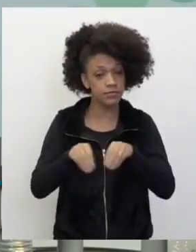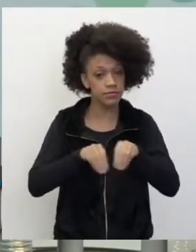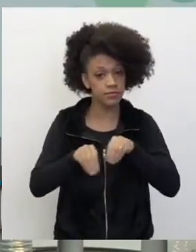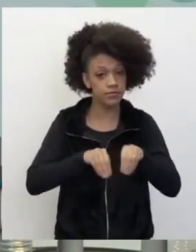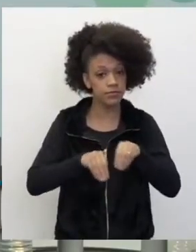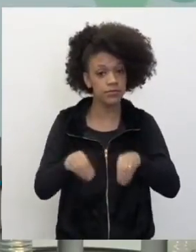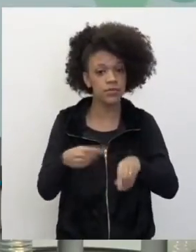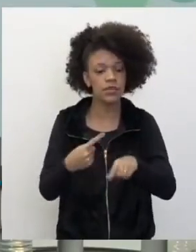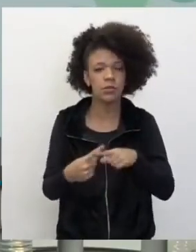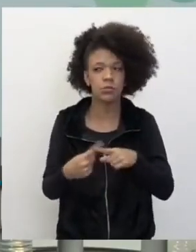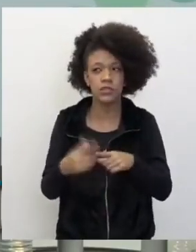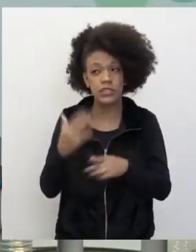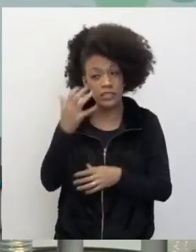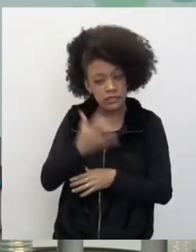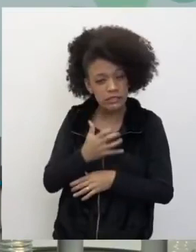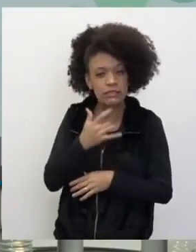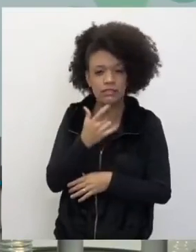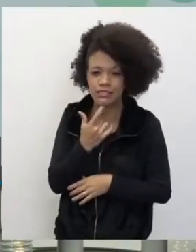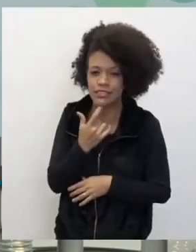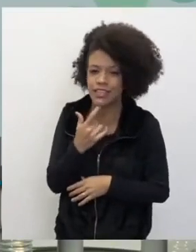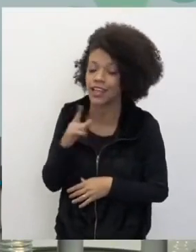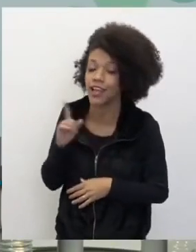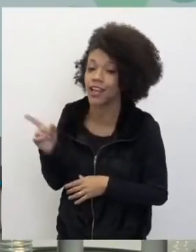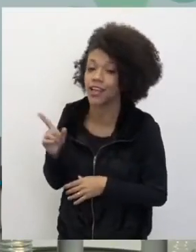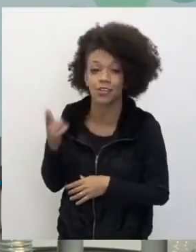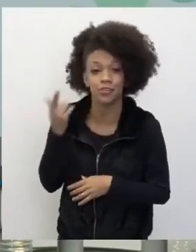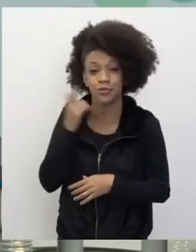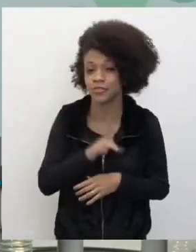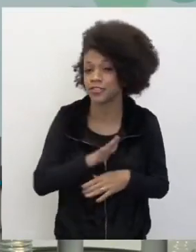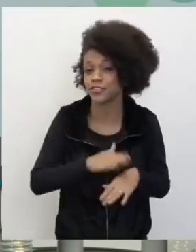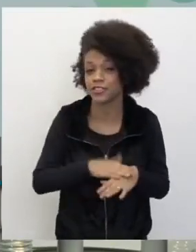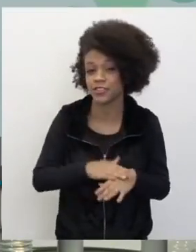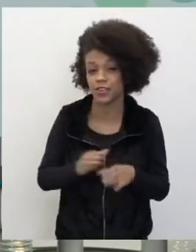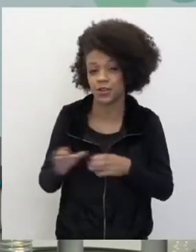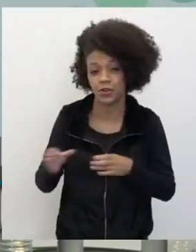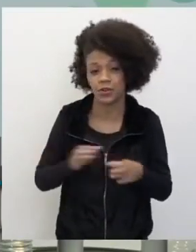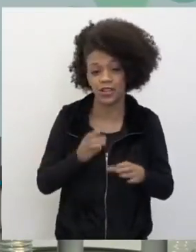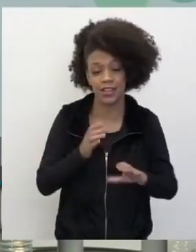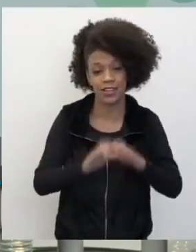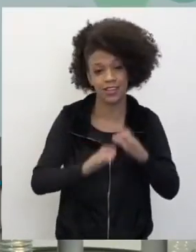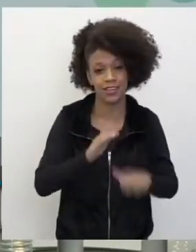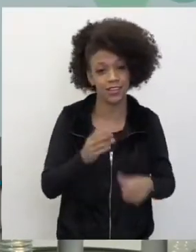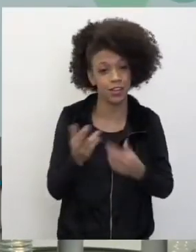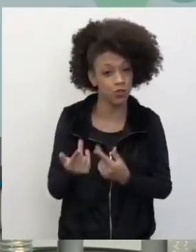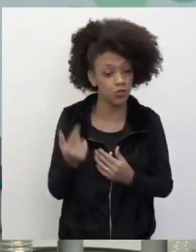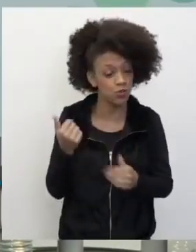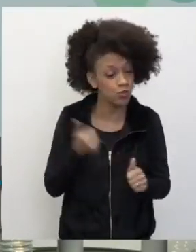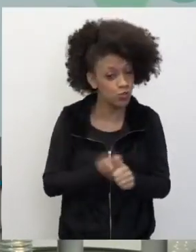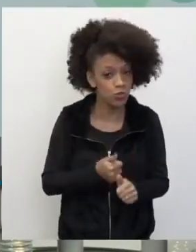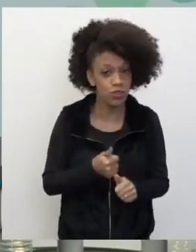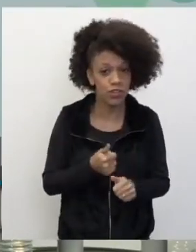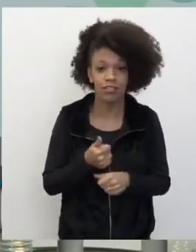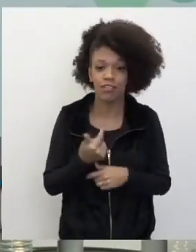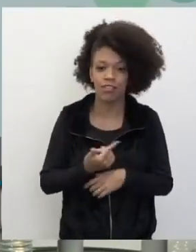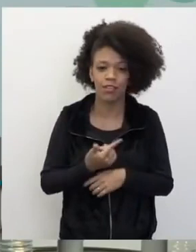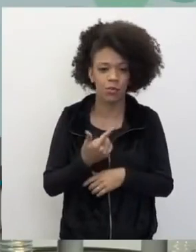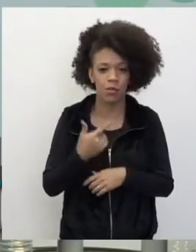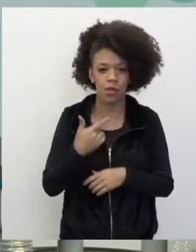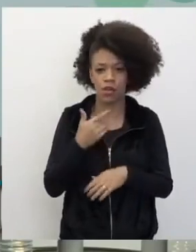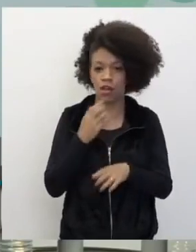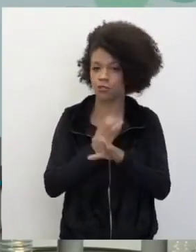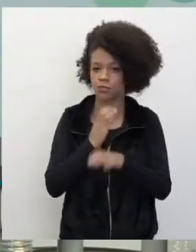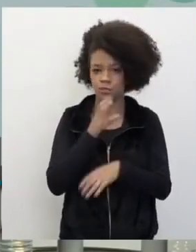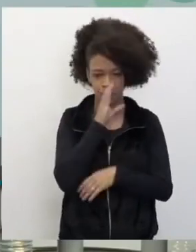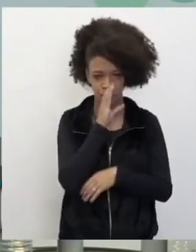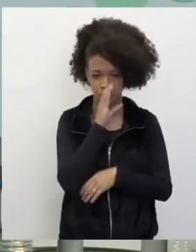ser bem sincero ali, eu não conseguia fazer o movimento e cantar ao mesmo tempo, tá? Então, eu não estava cantando, elas